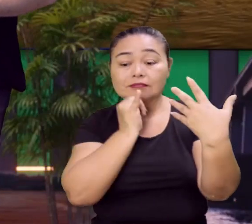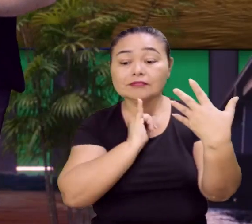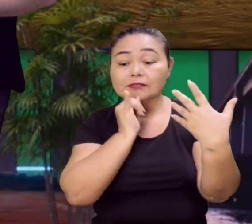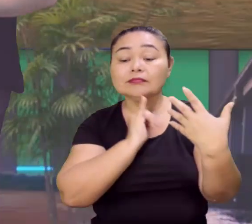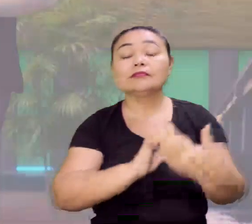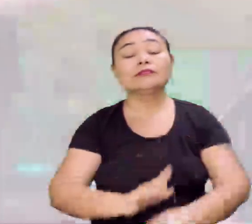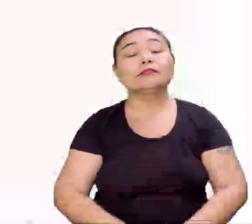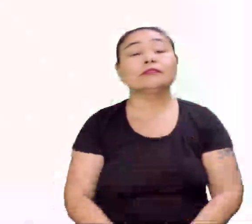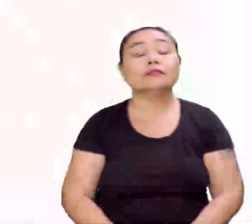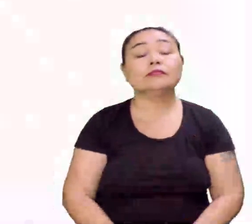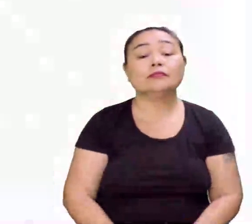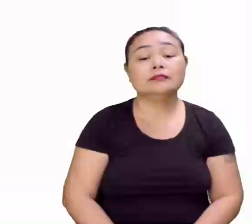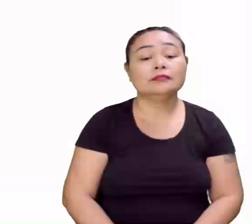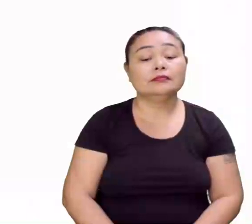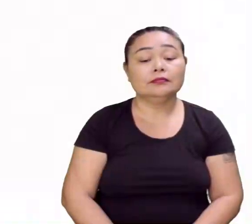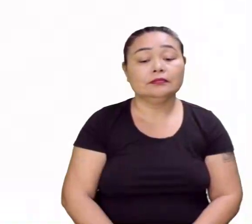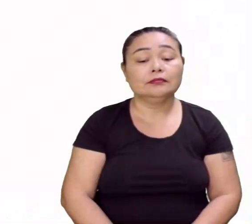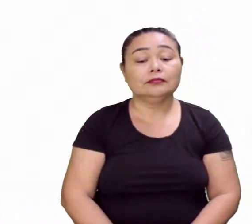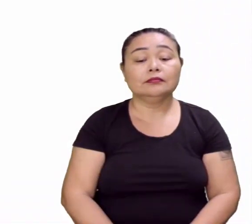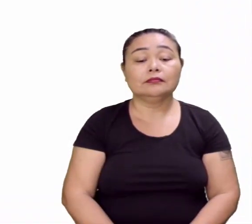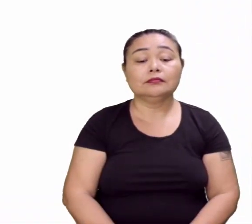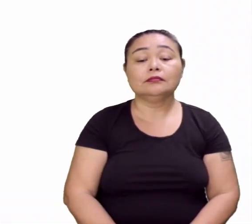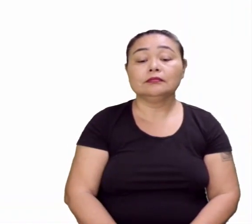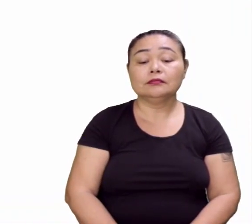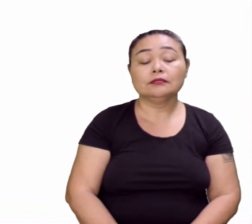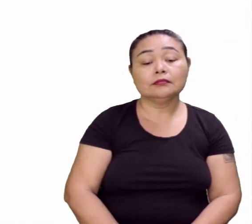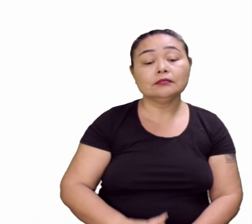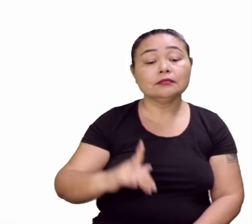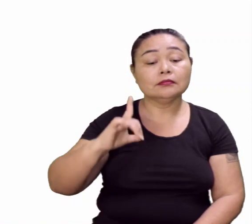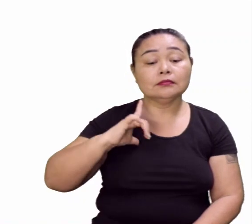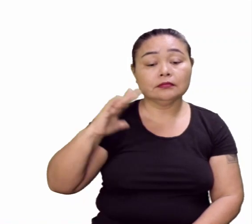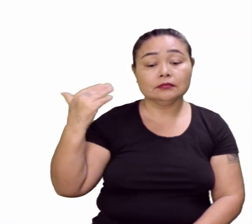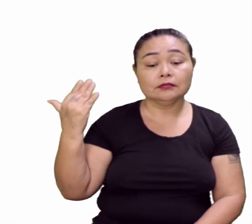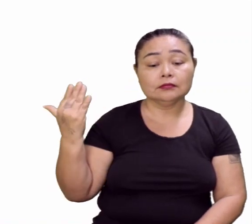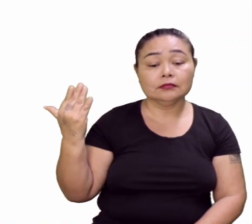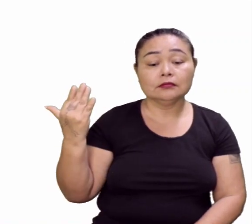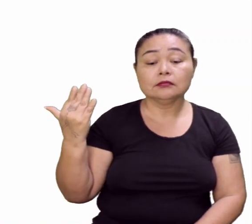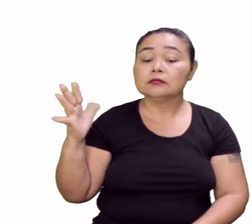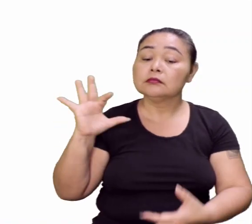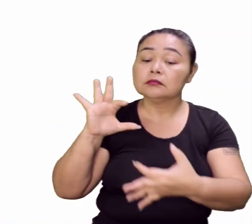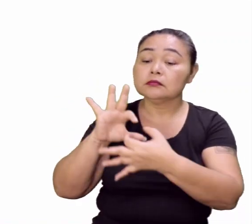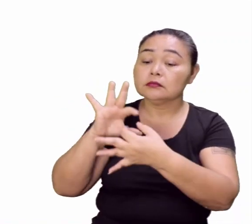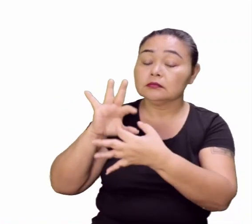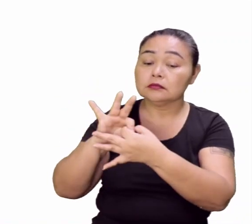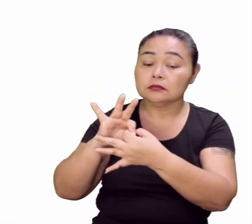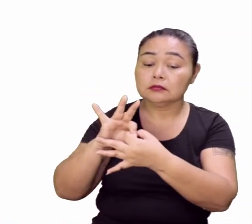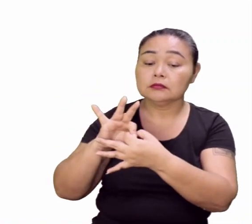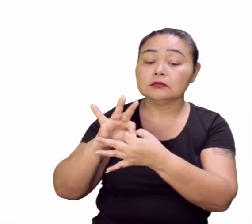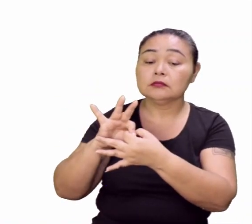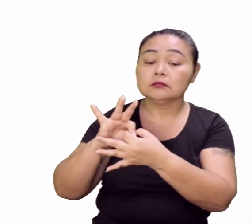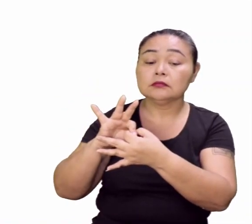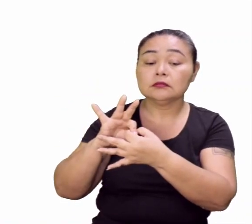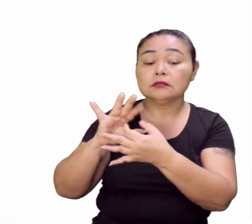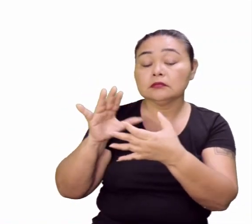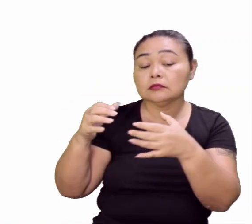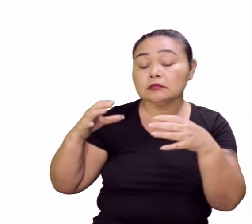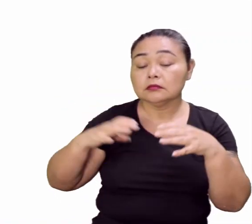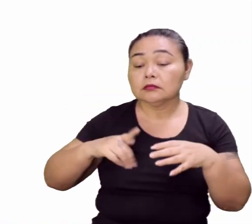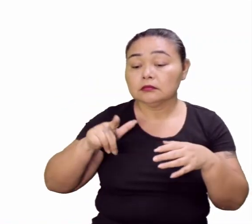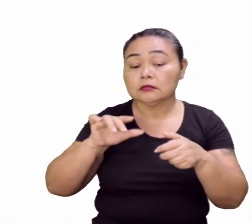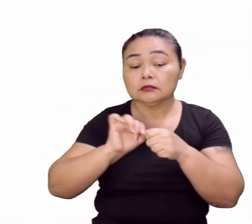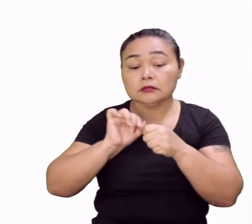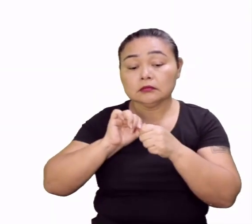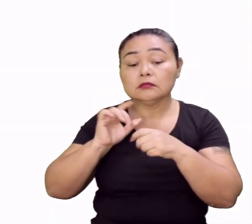Vamos lá. Hierarquia urbana, então, hoje nós temos aqui essa ligação direta. A cidade local, nem sempre ela vai procurar o